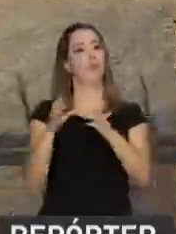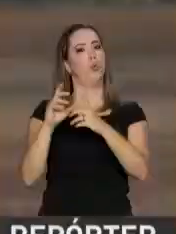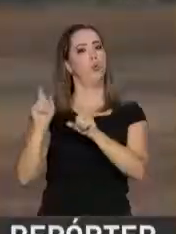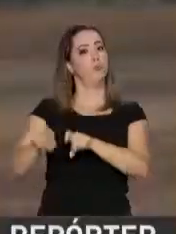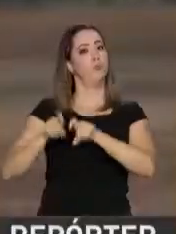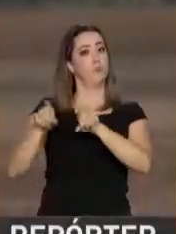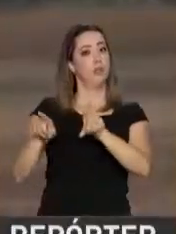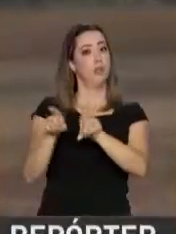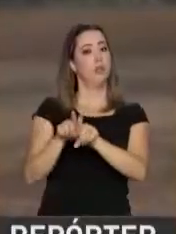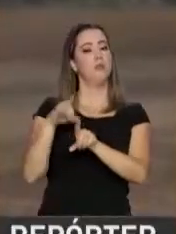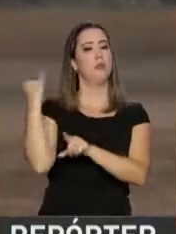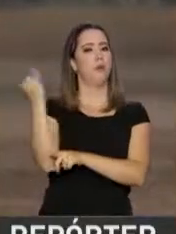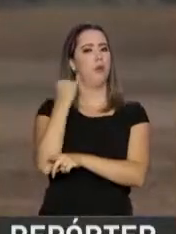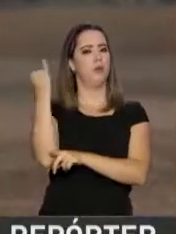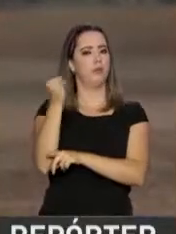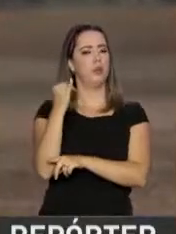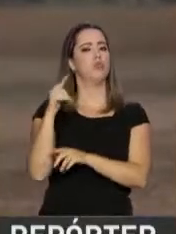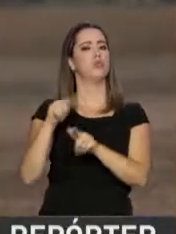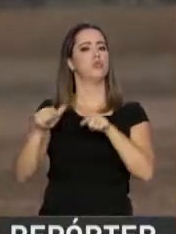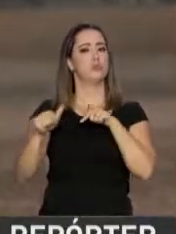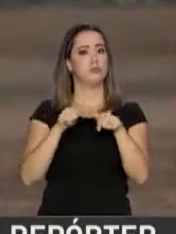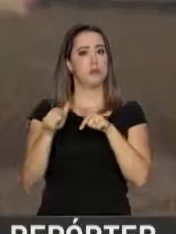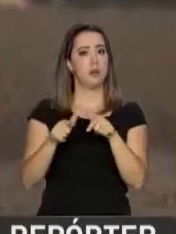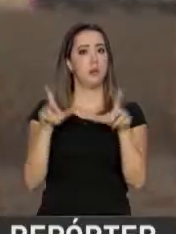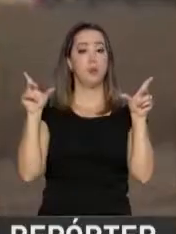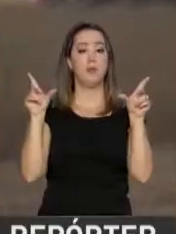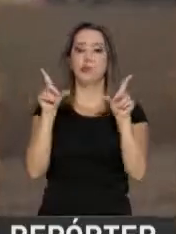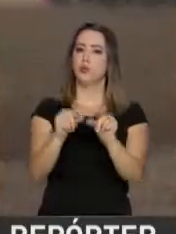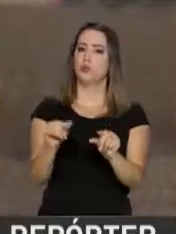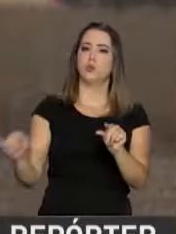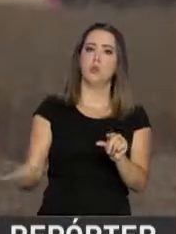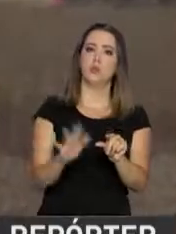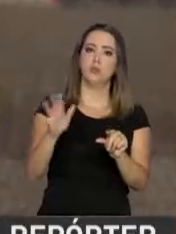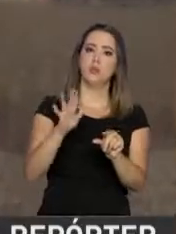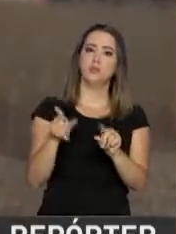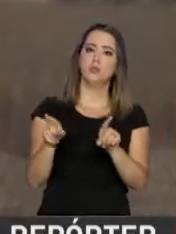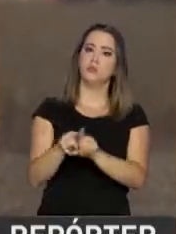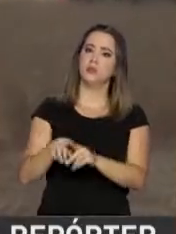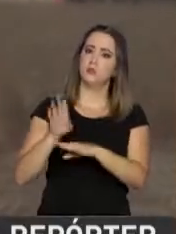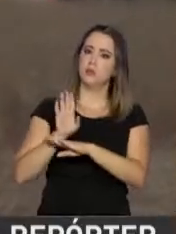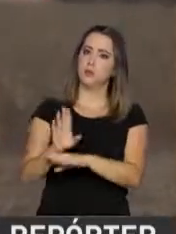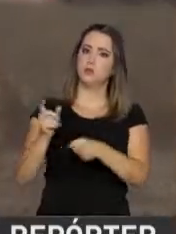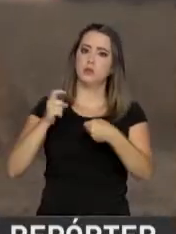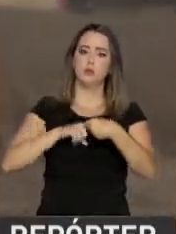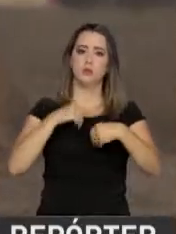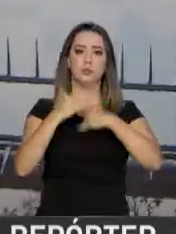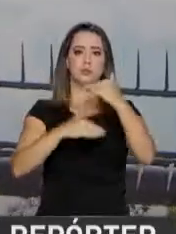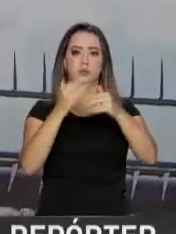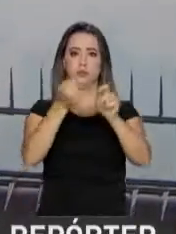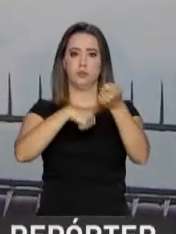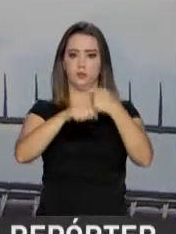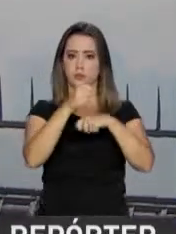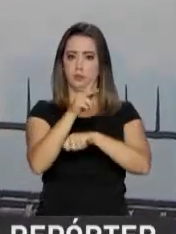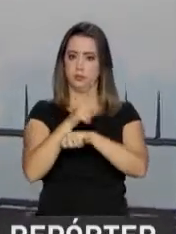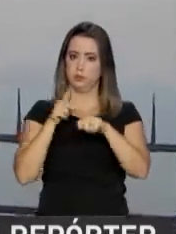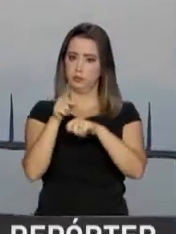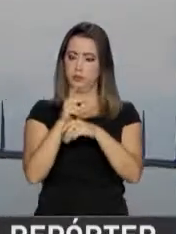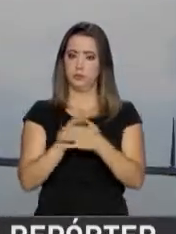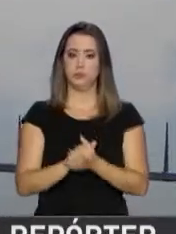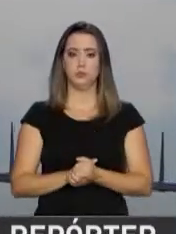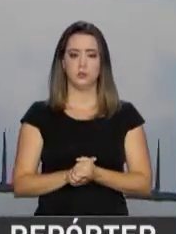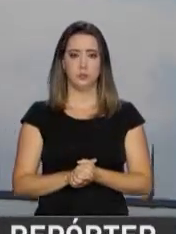desempenhou o papel decisivo na redução da inflação além de contribuir para a retomada do crescimento econômico do